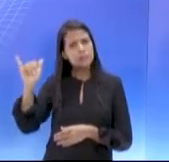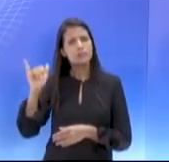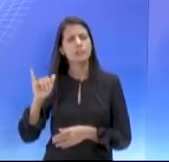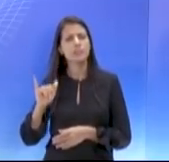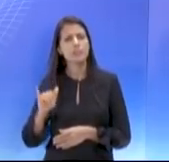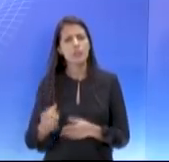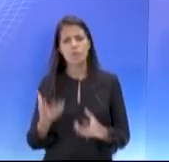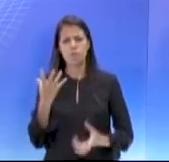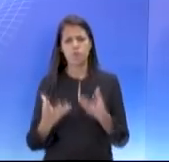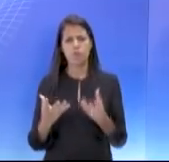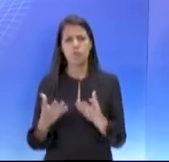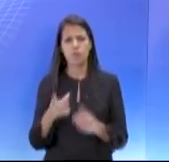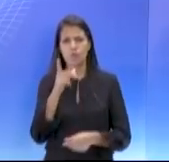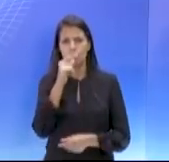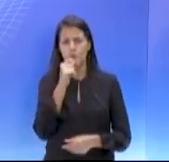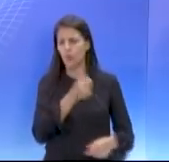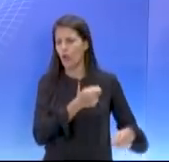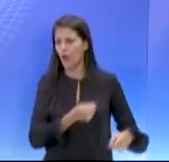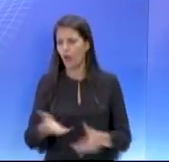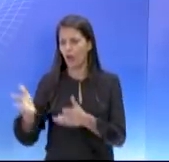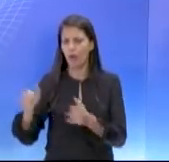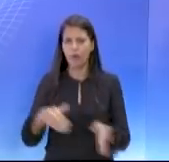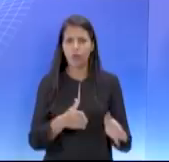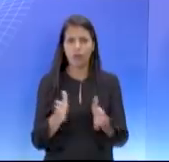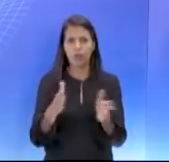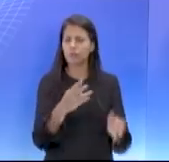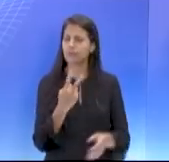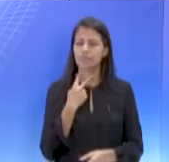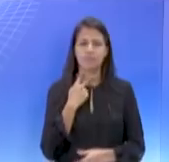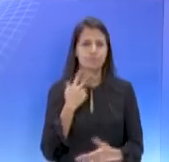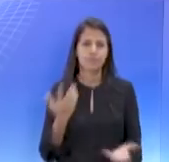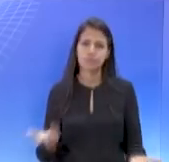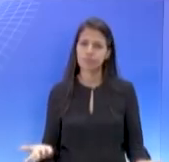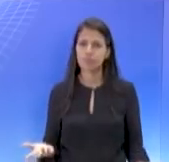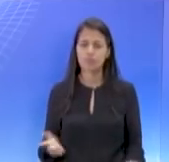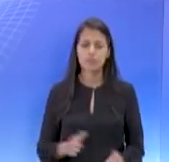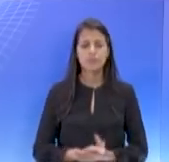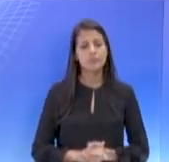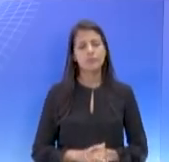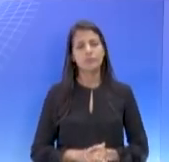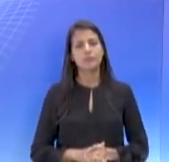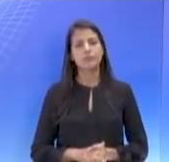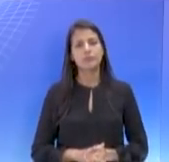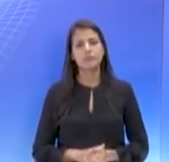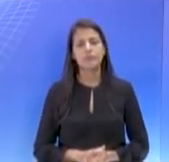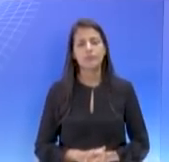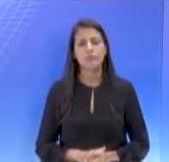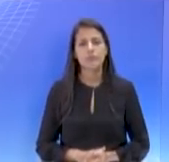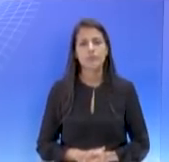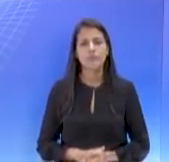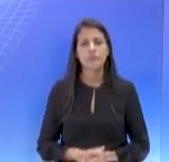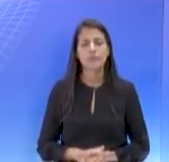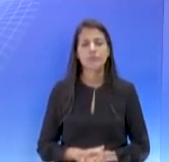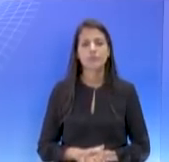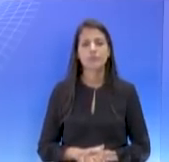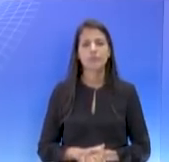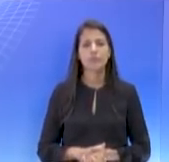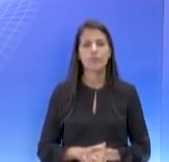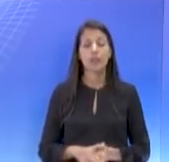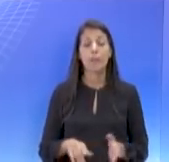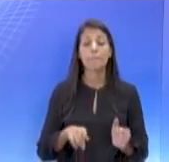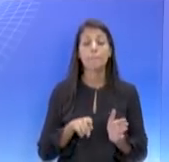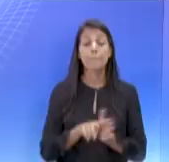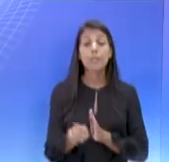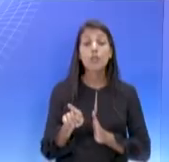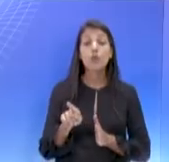isso? Bom, vamos ver a pergunta. Que princípio marcante do